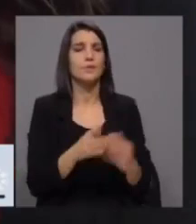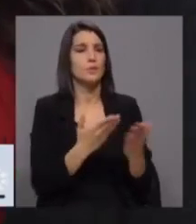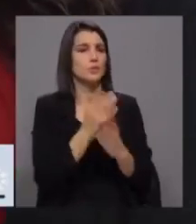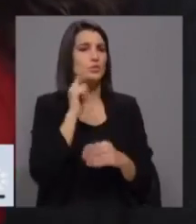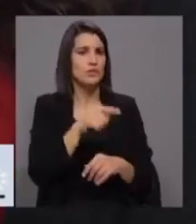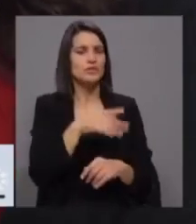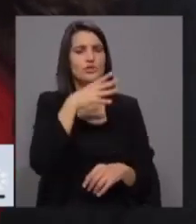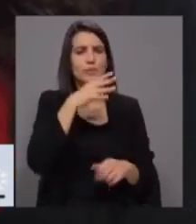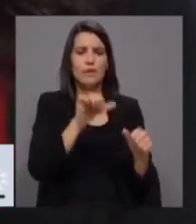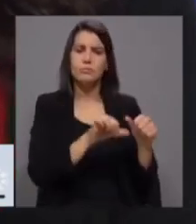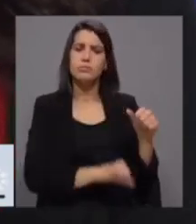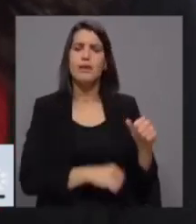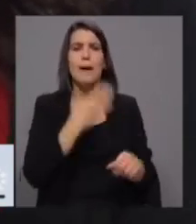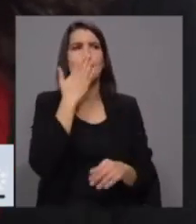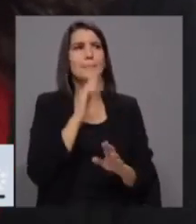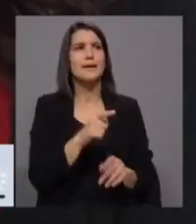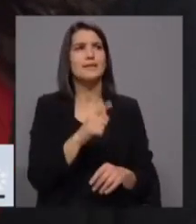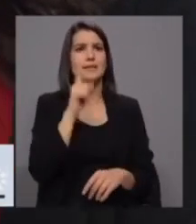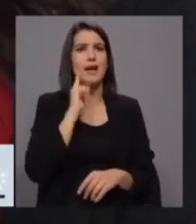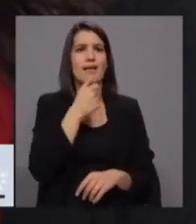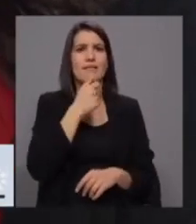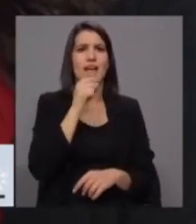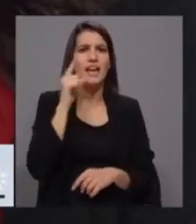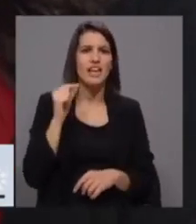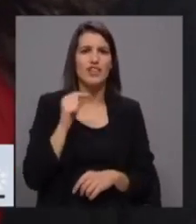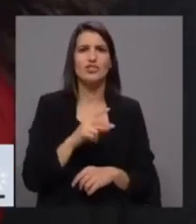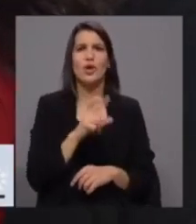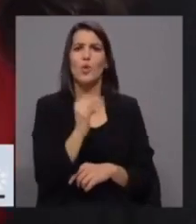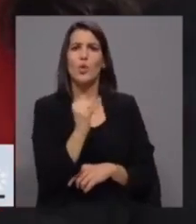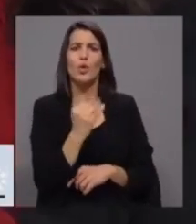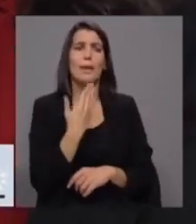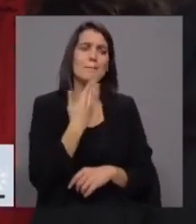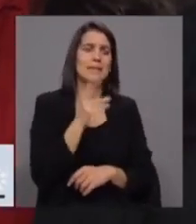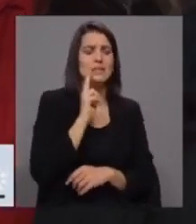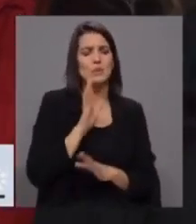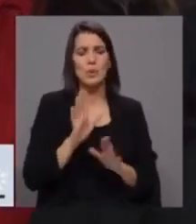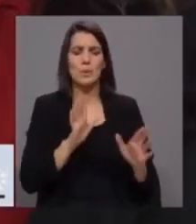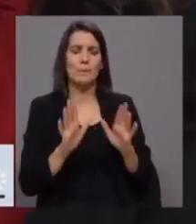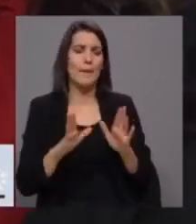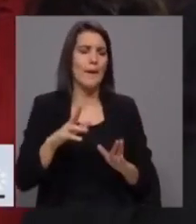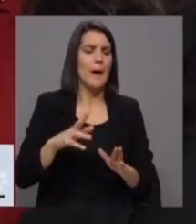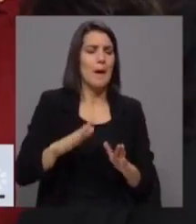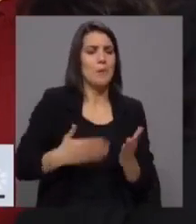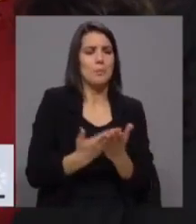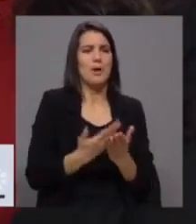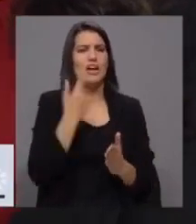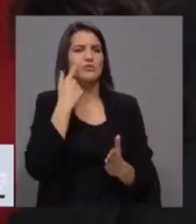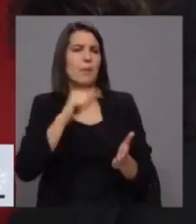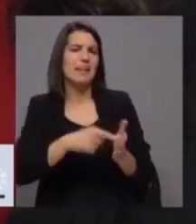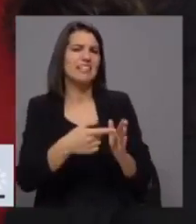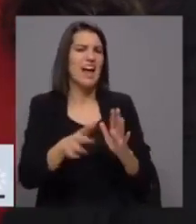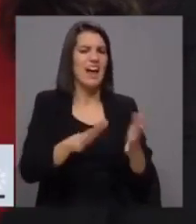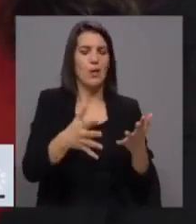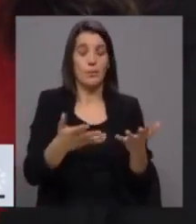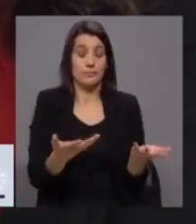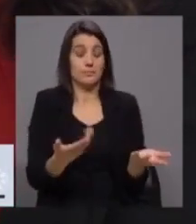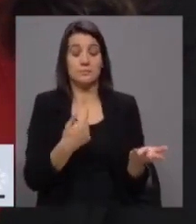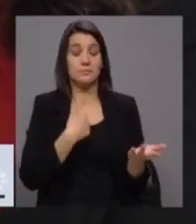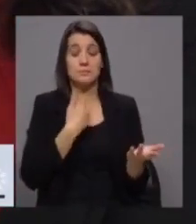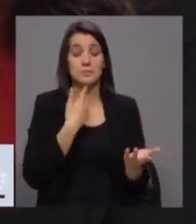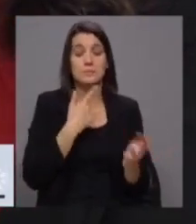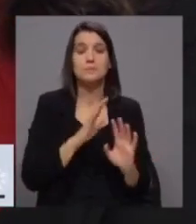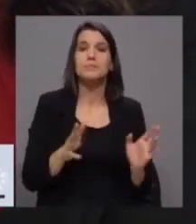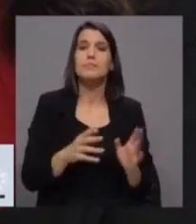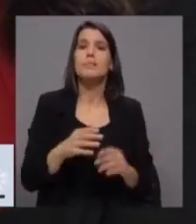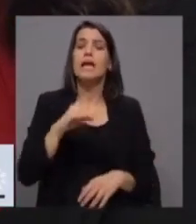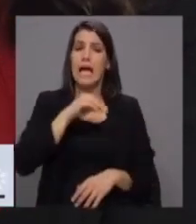é explicada, parece que tanto a Inês como o Rui, enfim, pedem um pouco de desculpa pela proposta, dizem que é experimental ou que afinal não é bem assim. O rendimento